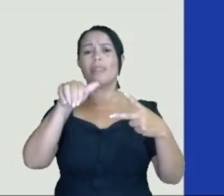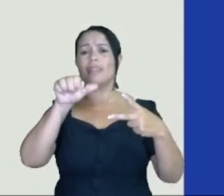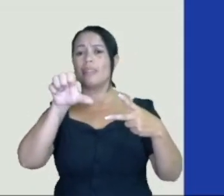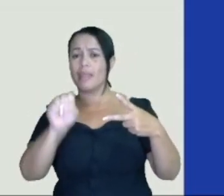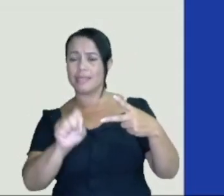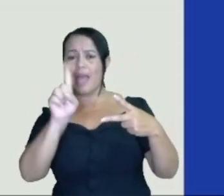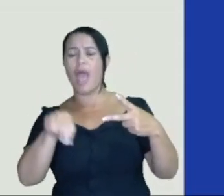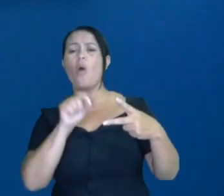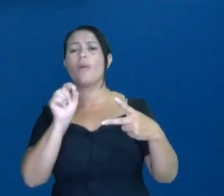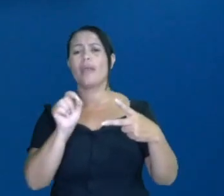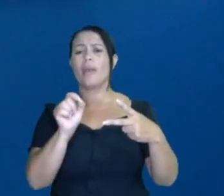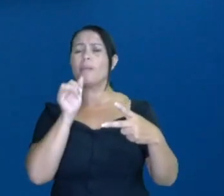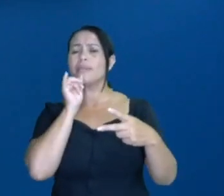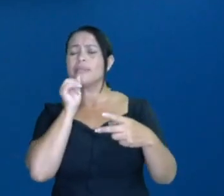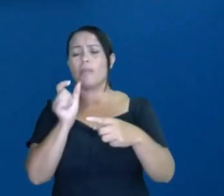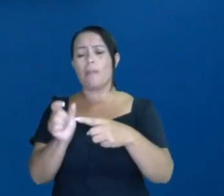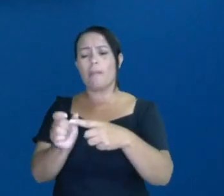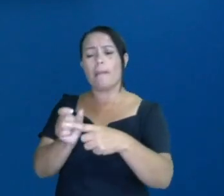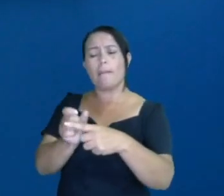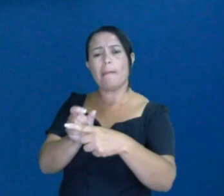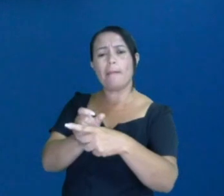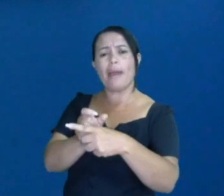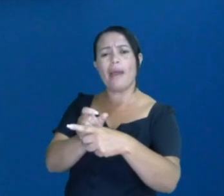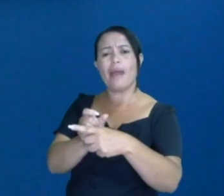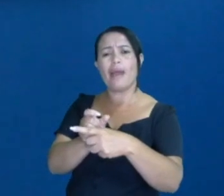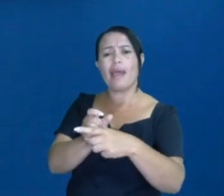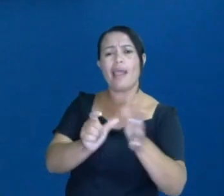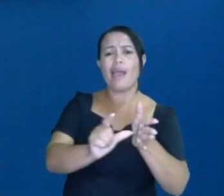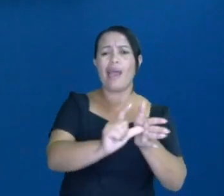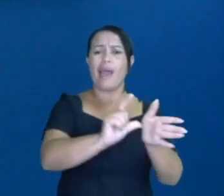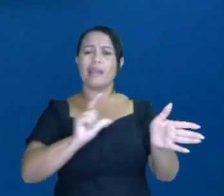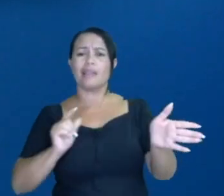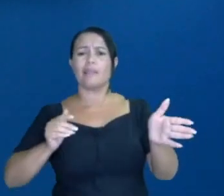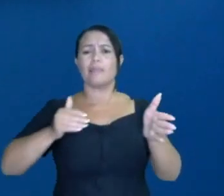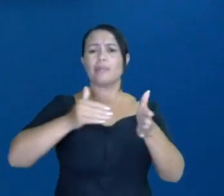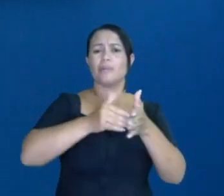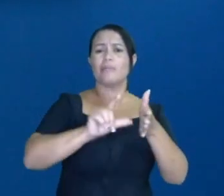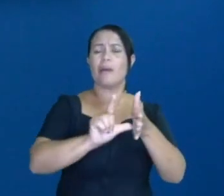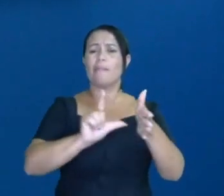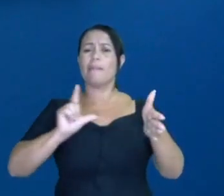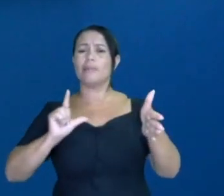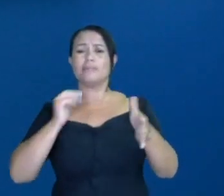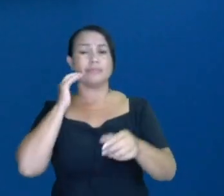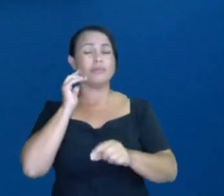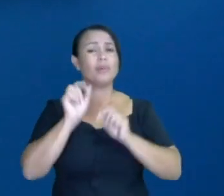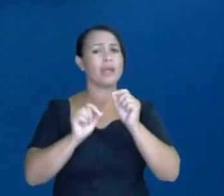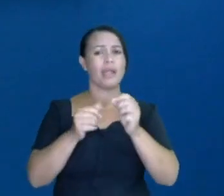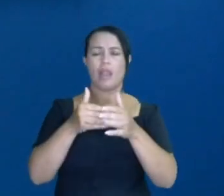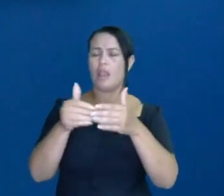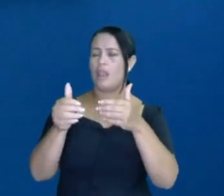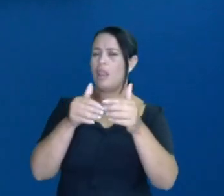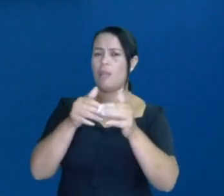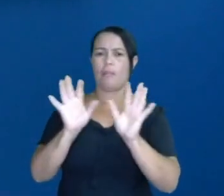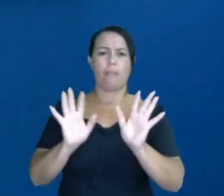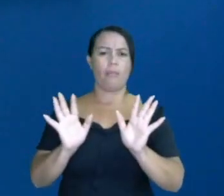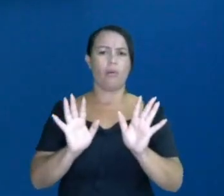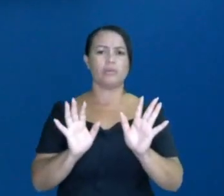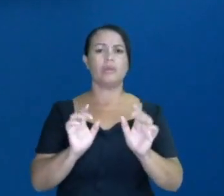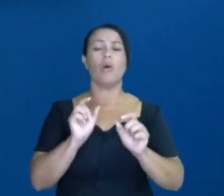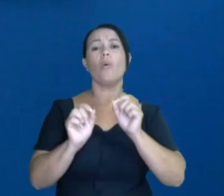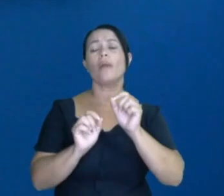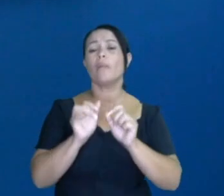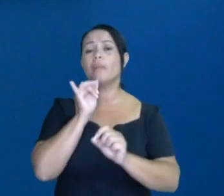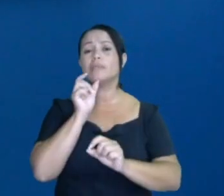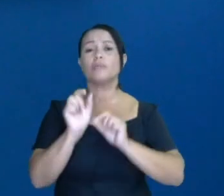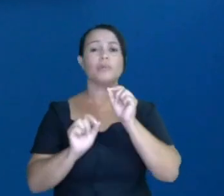tônica. Mas, professor, ela só tem duas sílabas, mesa só tem duas. Não importa, gente. O que importa